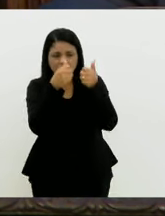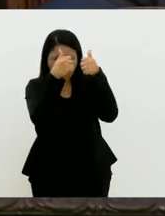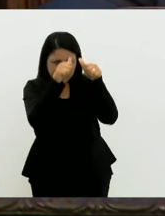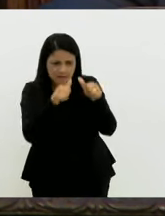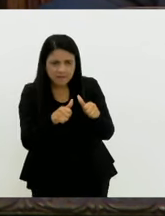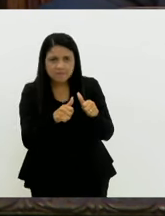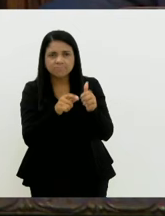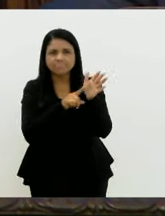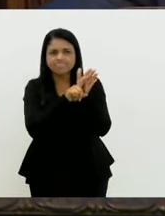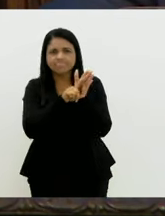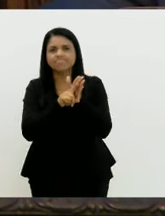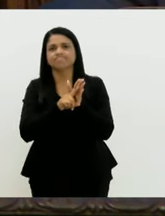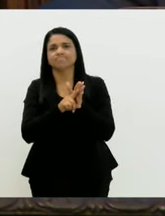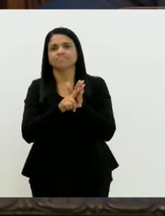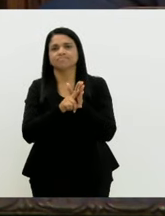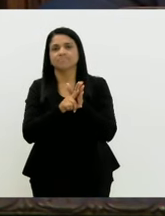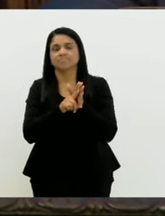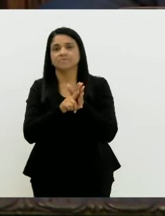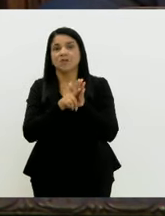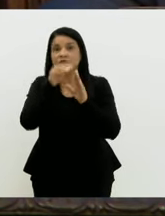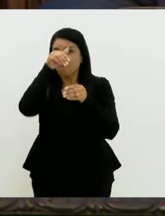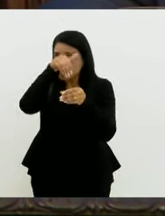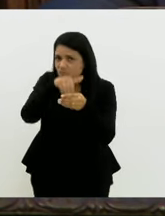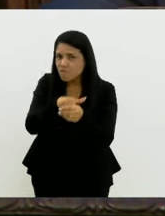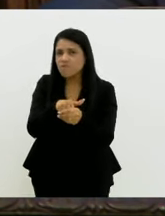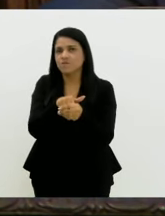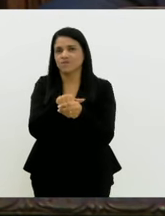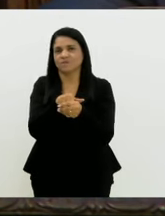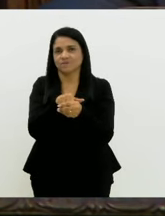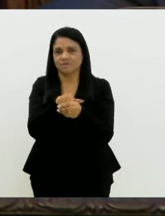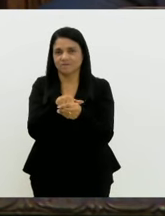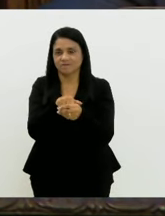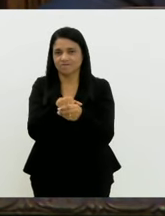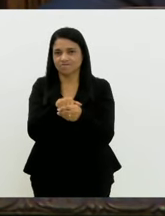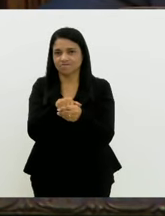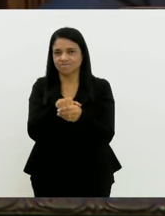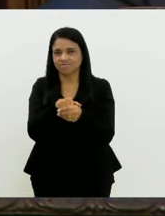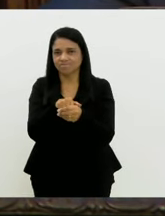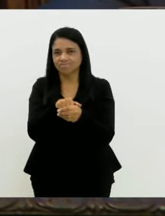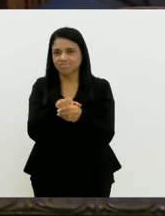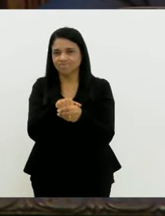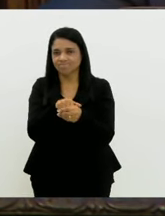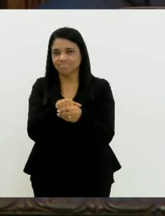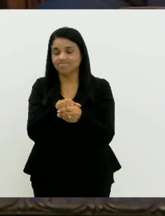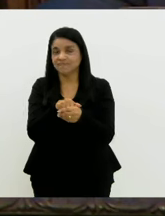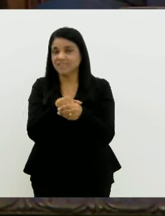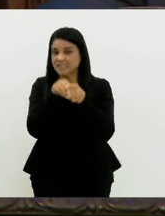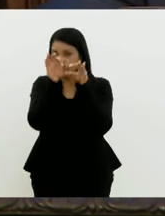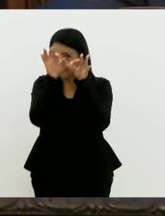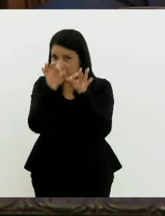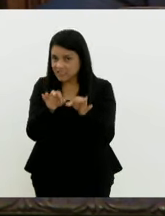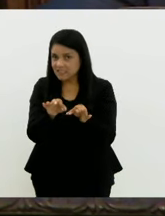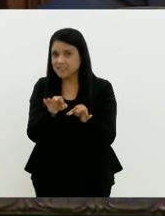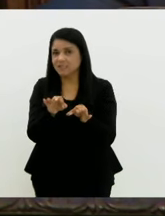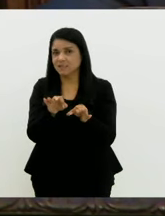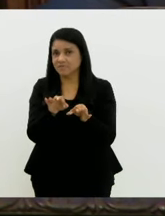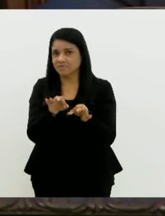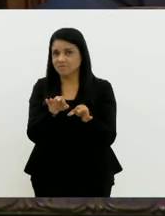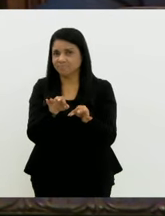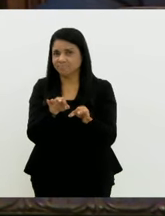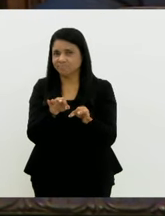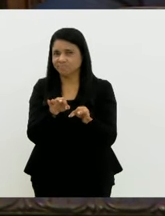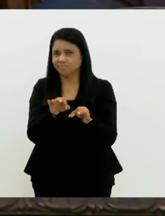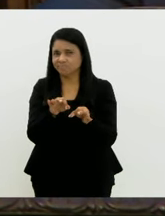aceitem. Votem, porque podem ter certeza que estão vindo